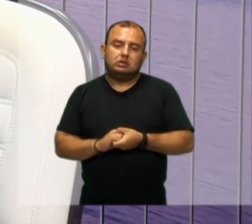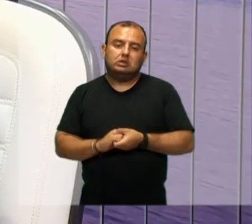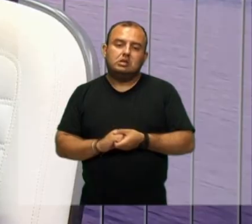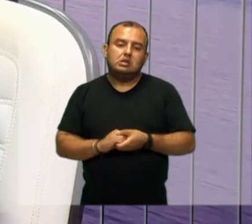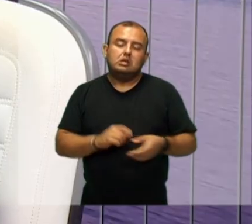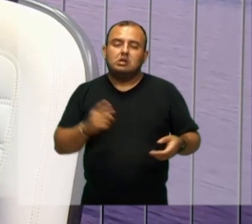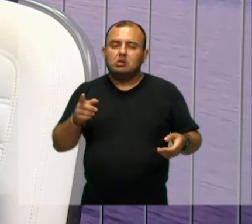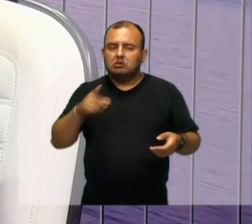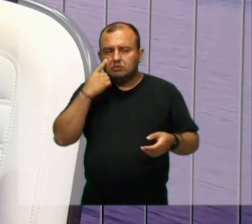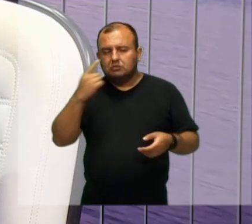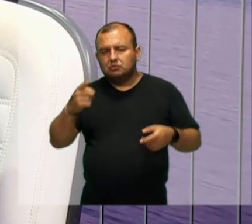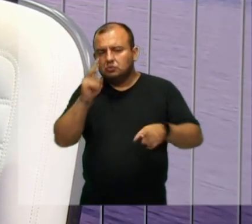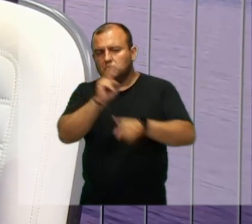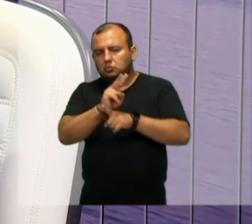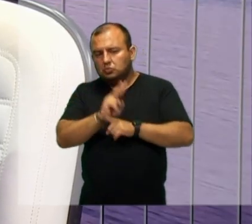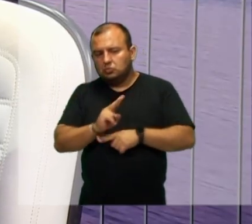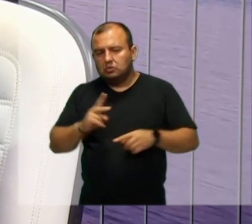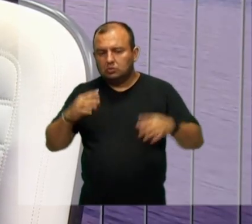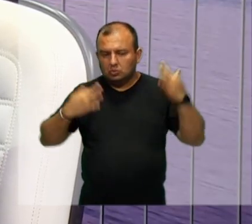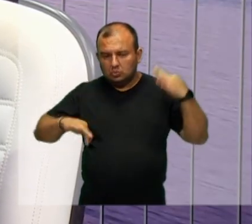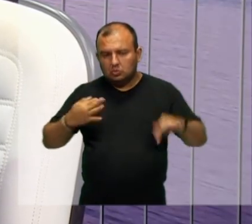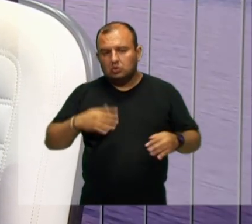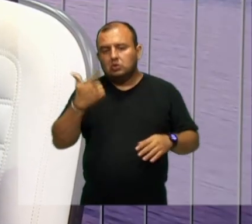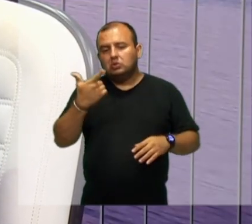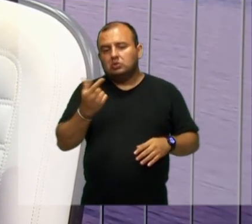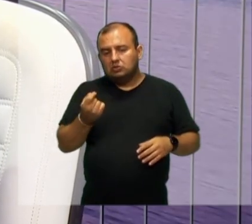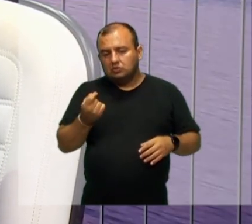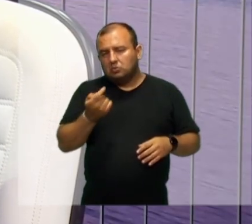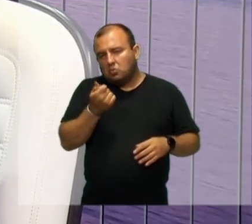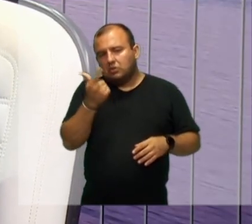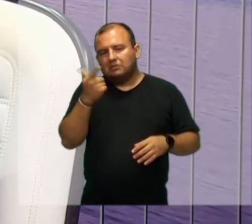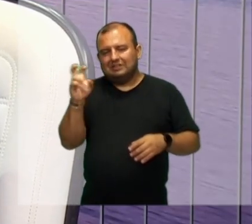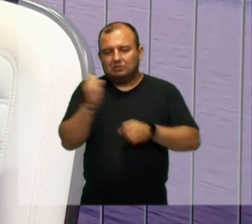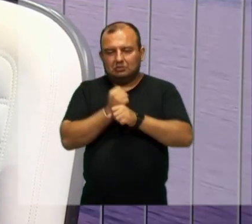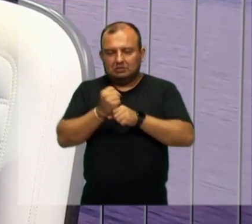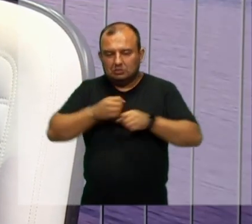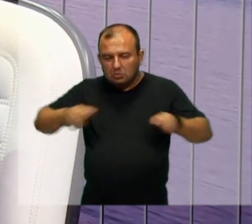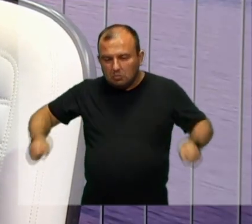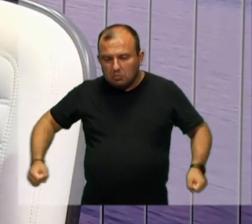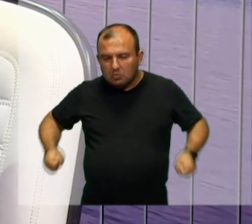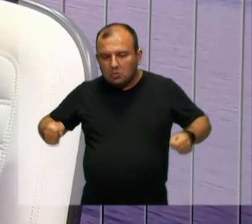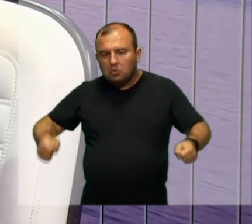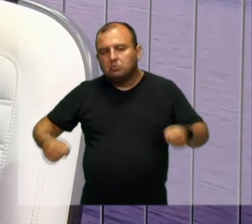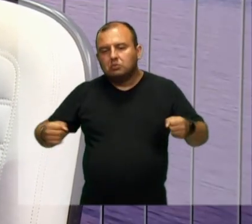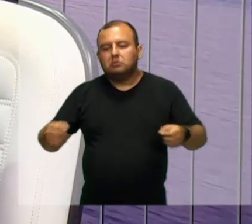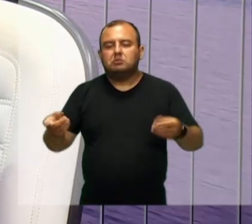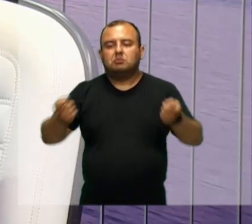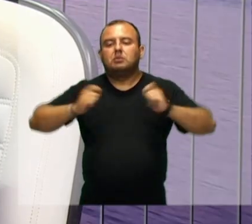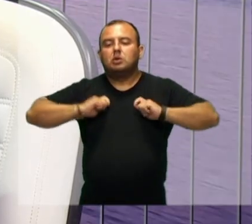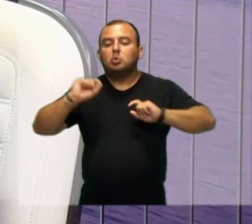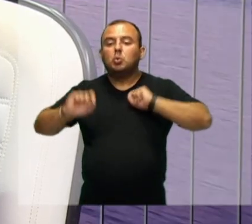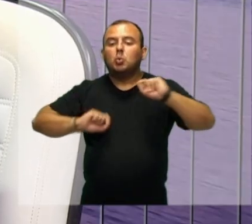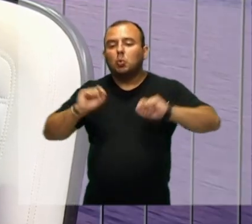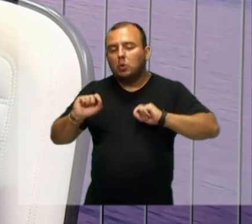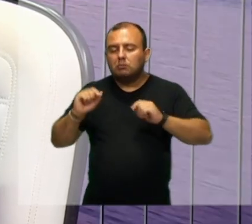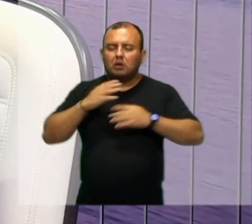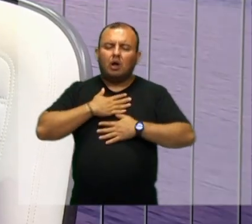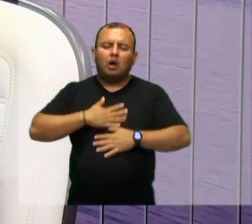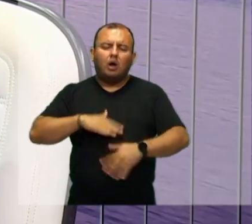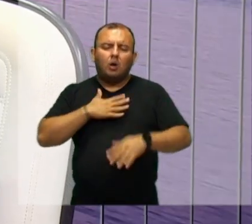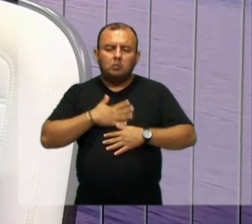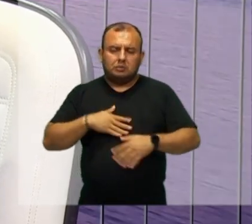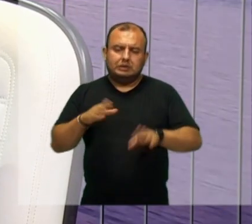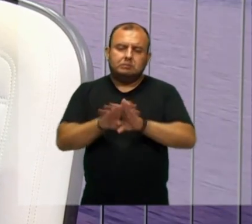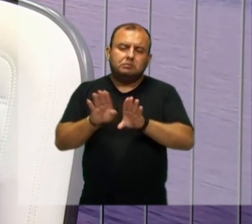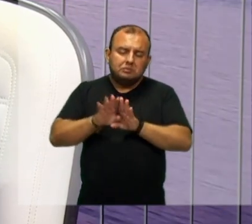sempre vai monitorando. E eu acredito que esses 20 e poucos anos andando com os braços me deram, de certa forma, uma tranquilidade de